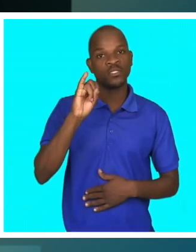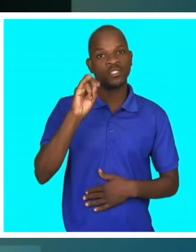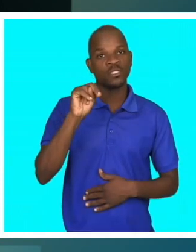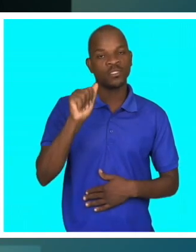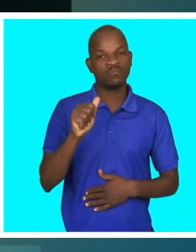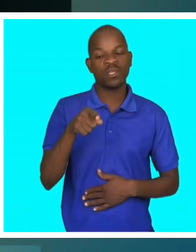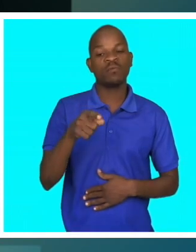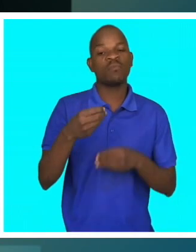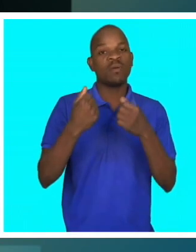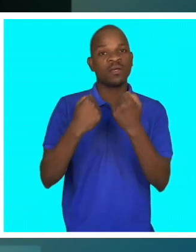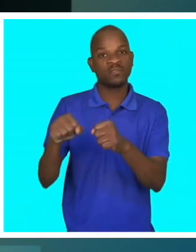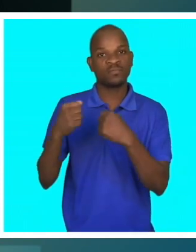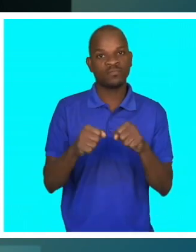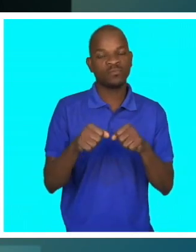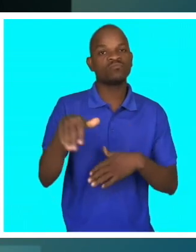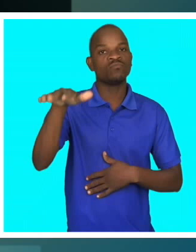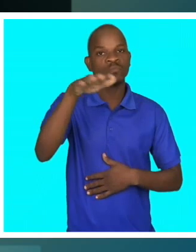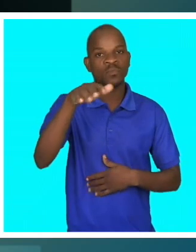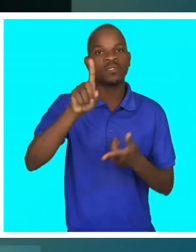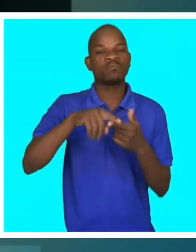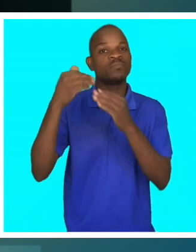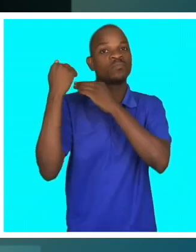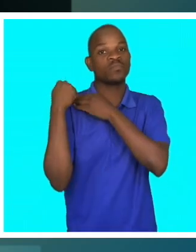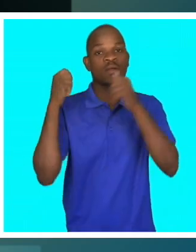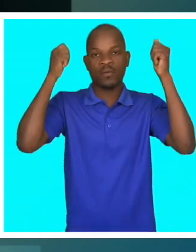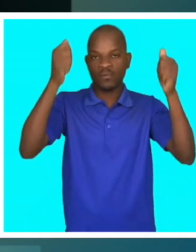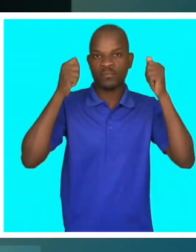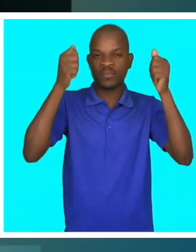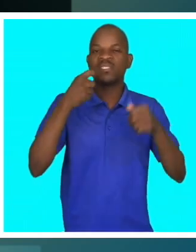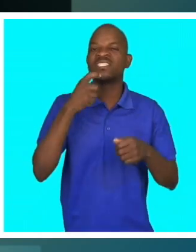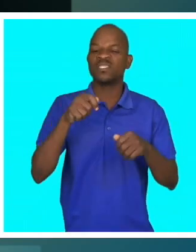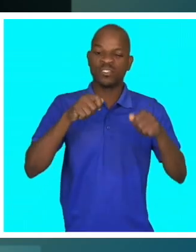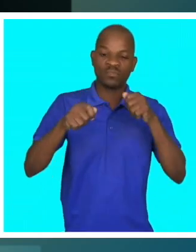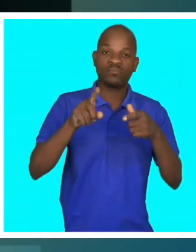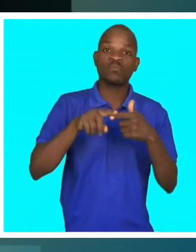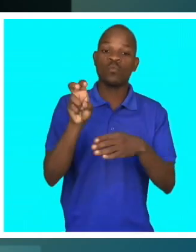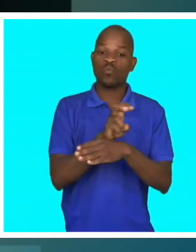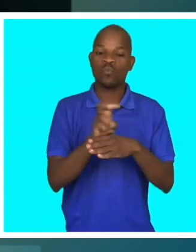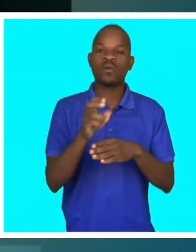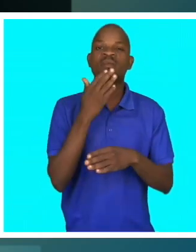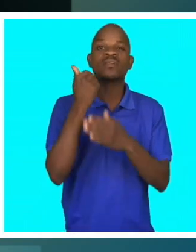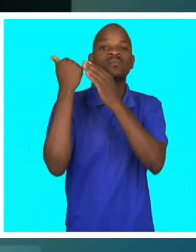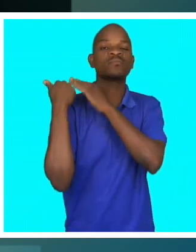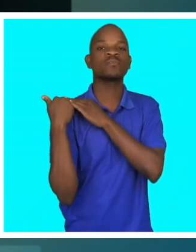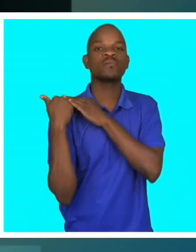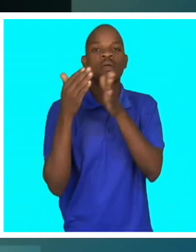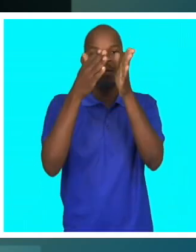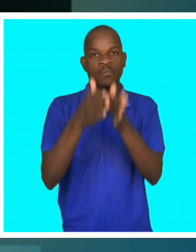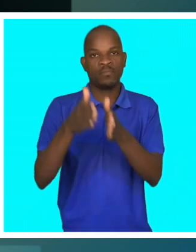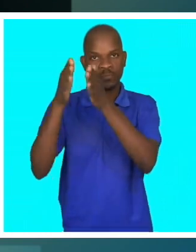Charromar, ativista ambiental e mentora da campanha, a gestão do lixo deve ser, primeiro, da